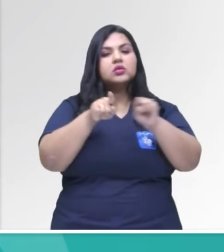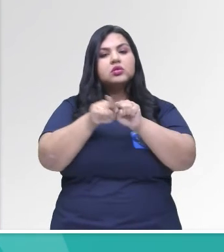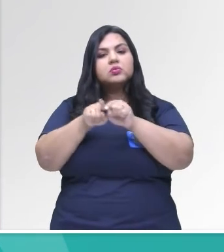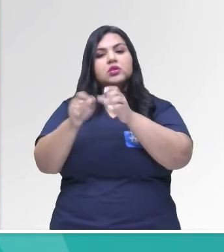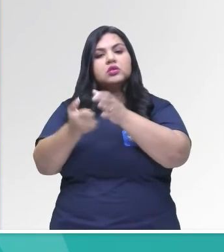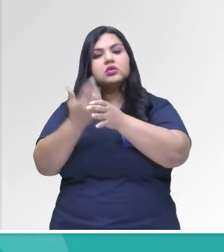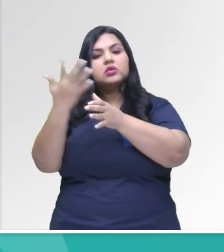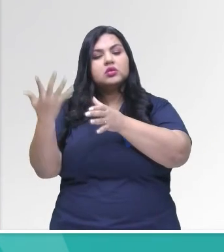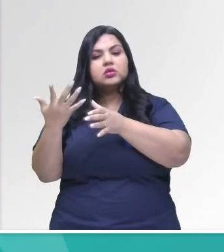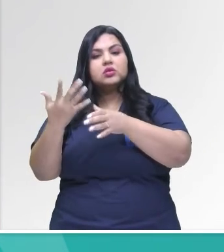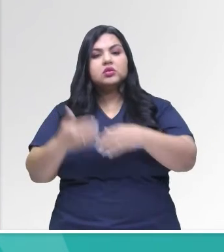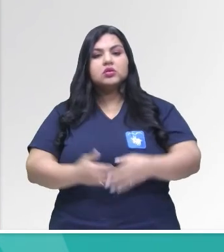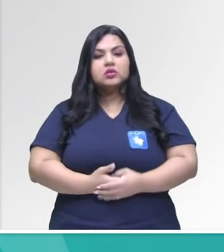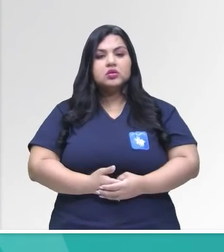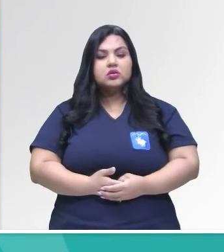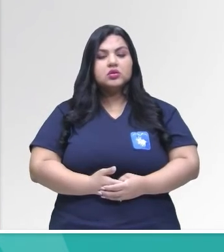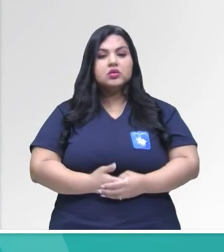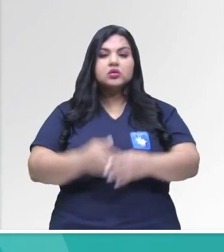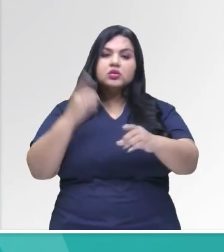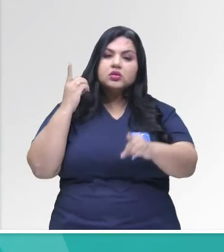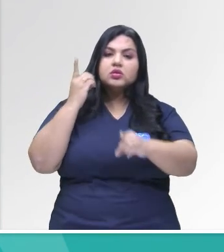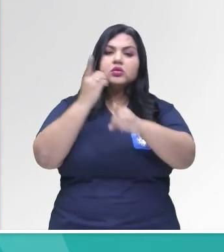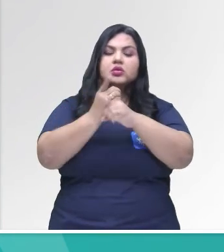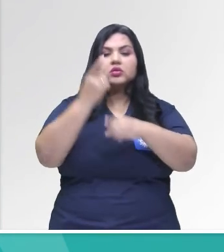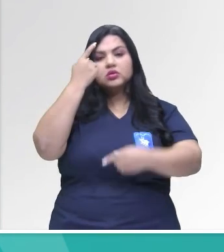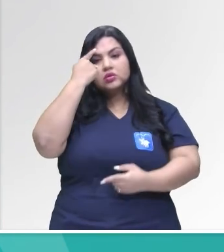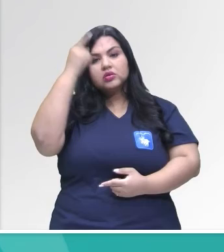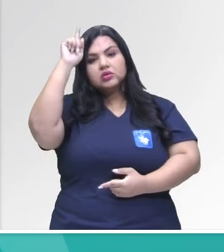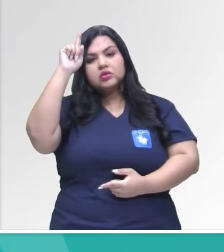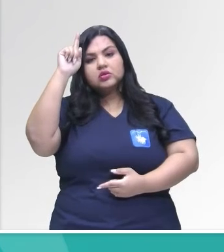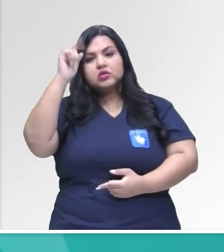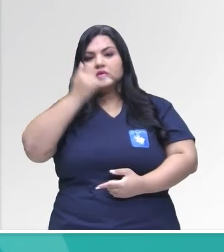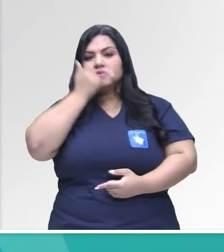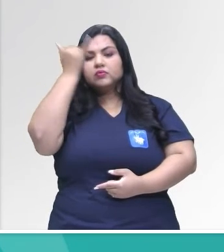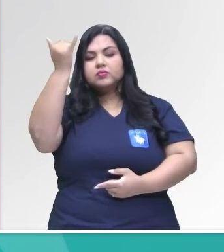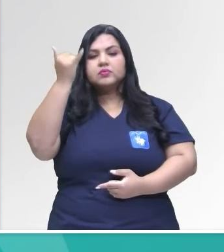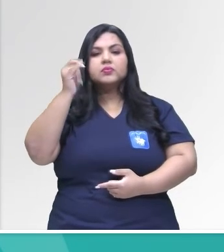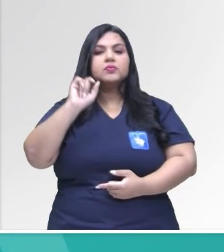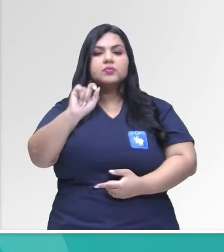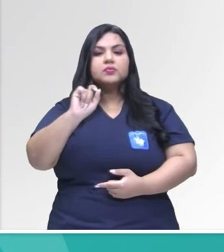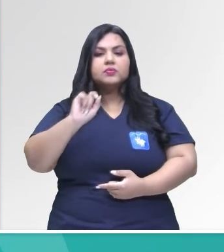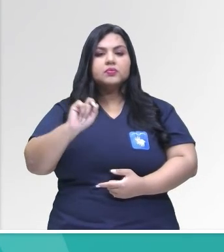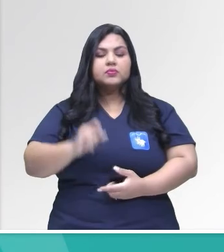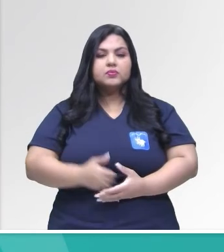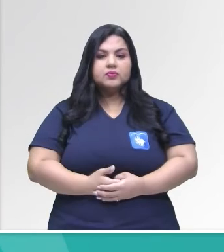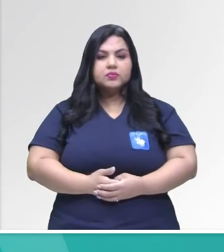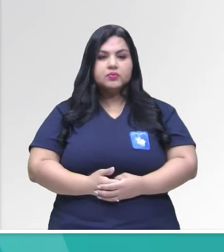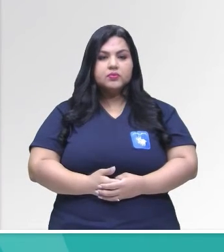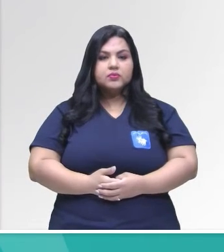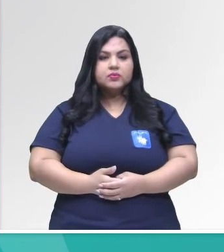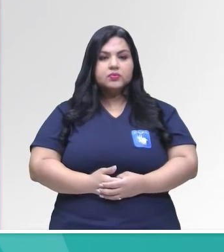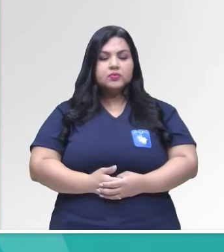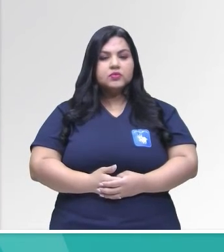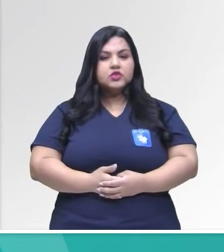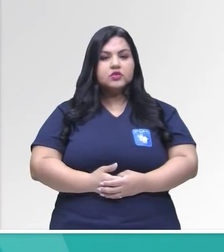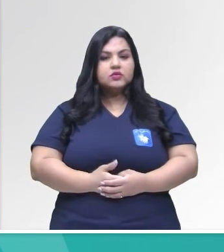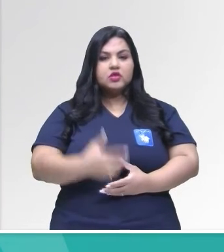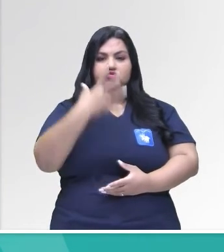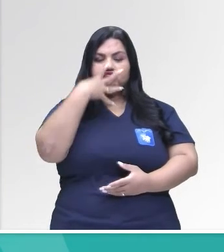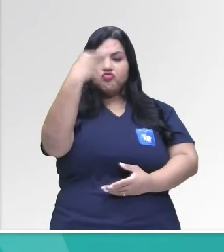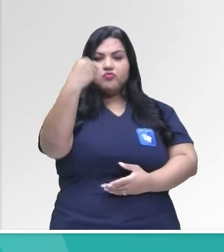com mais uma descoberta, uma invenção por acidente, que é o raio-x. Pay